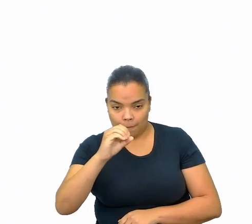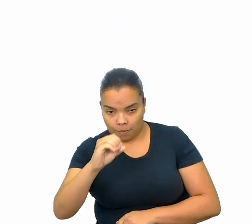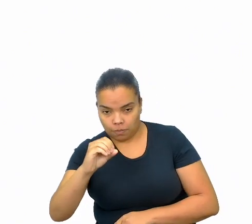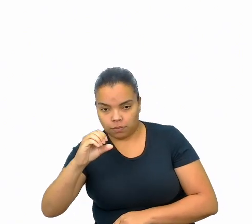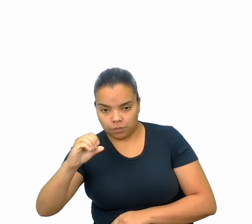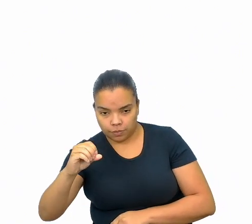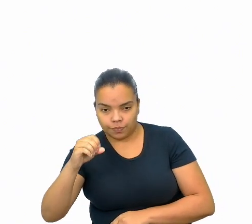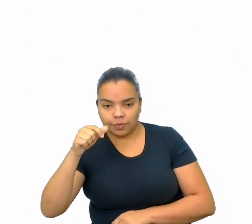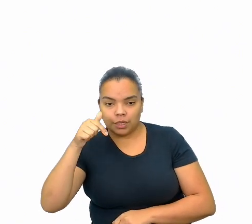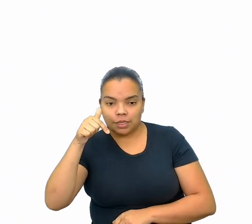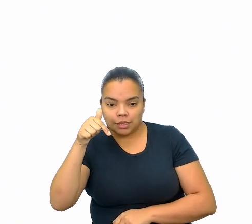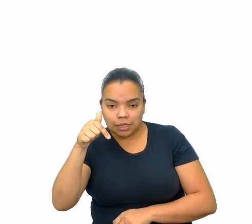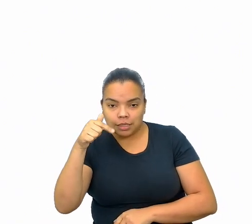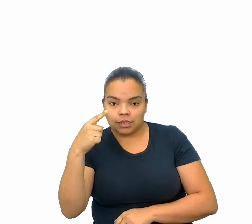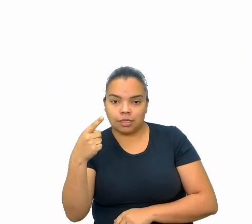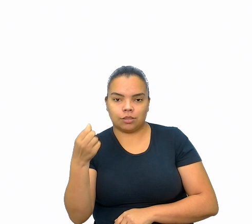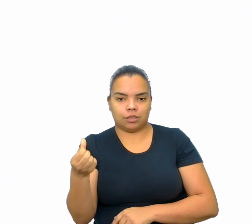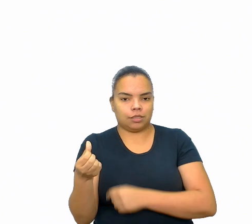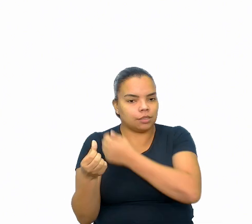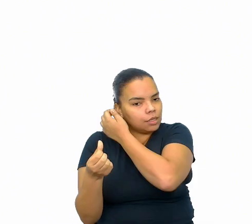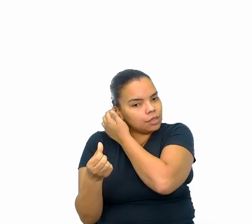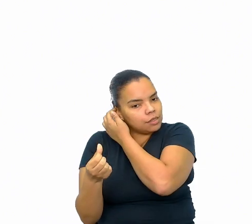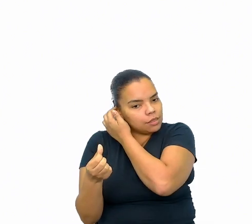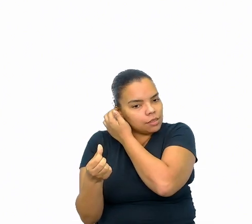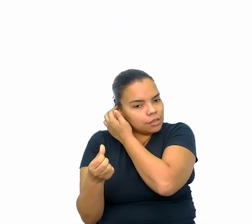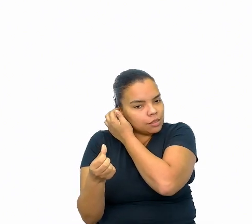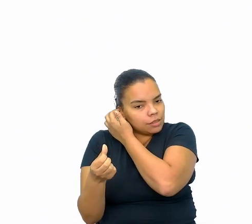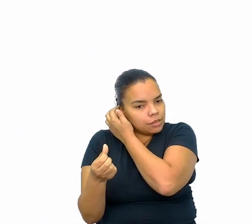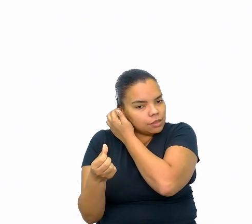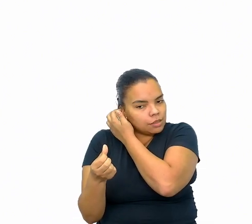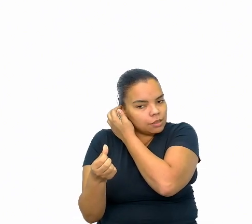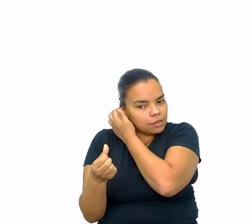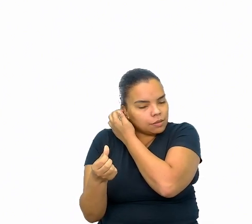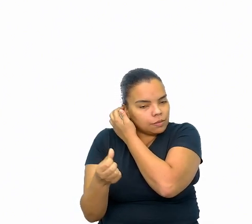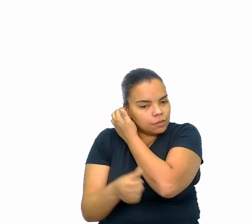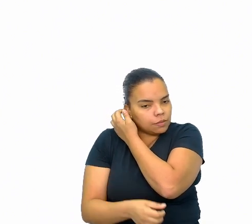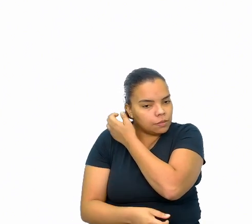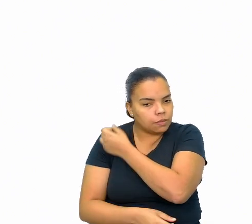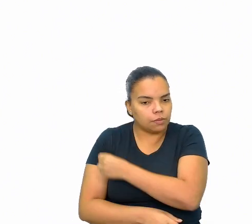14, mais o número 1000, mais o número...